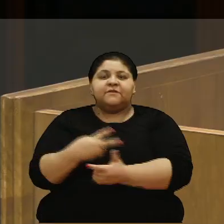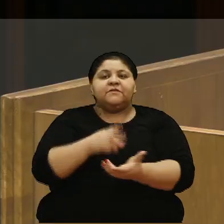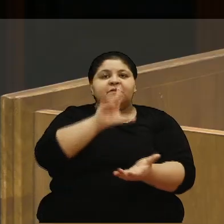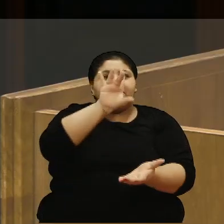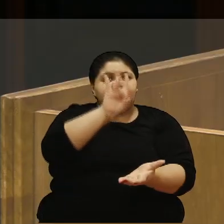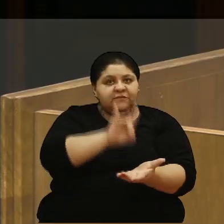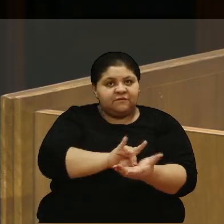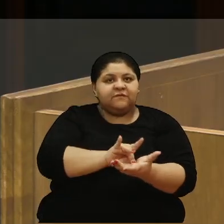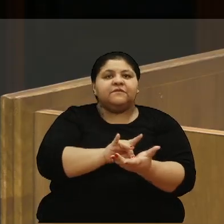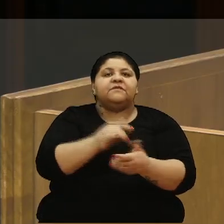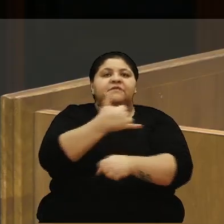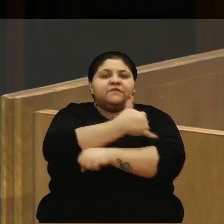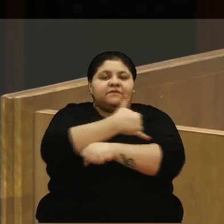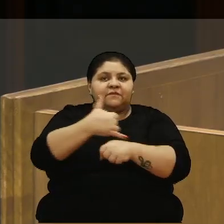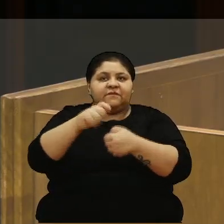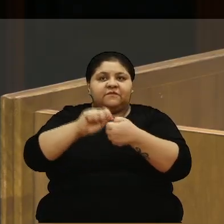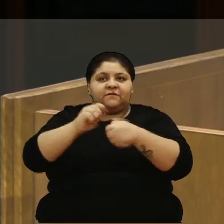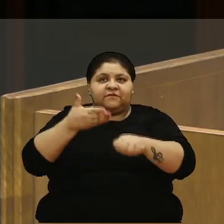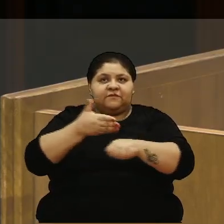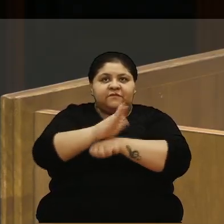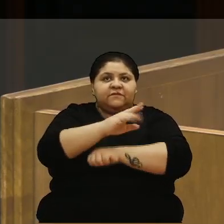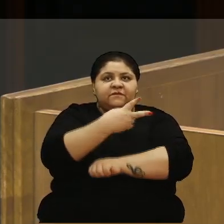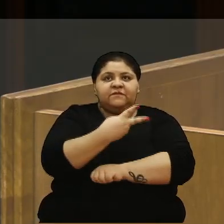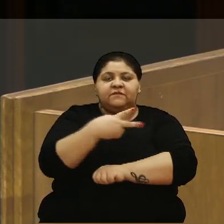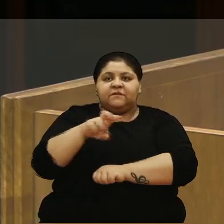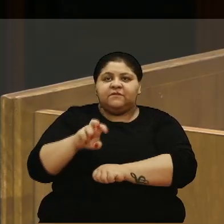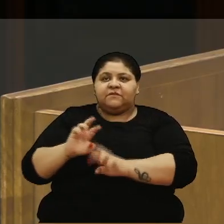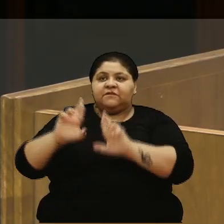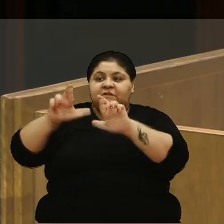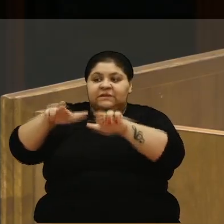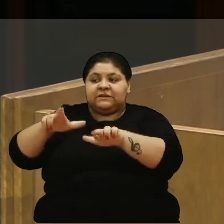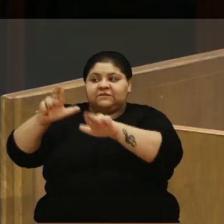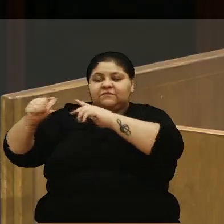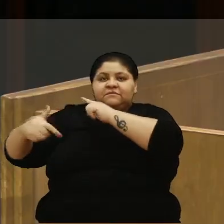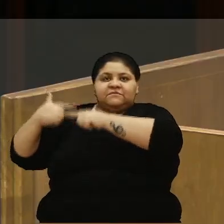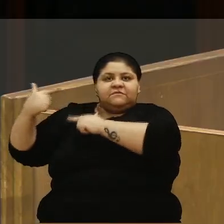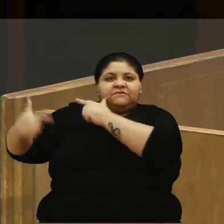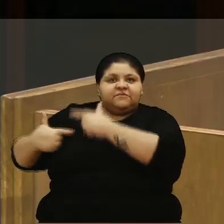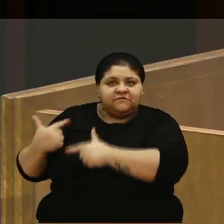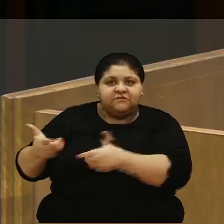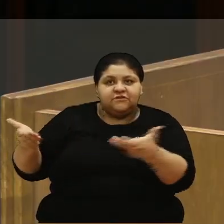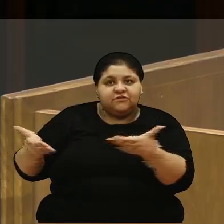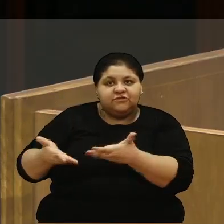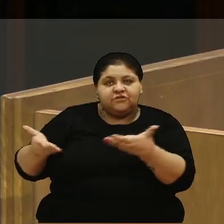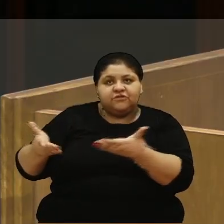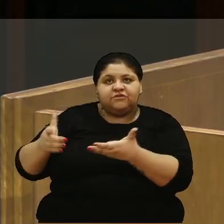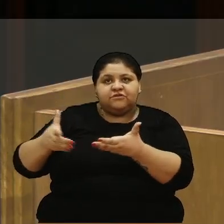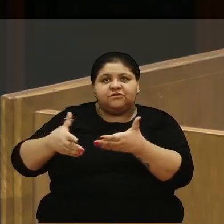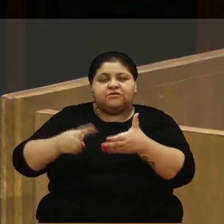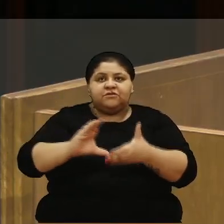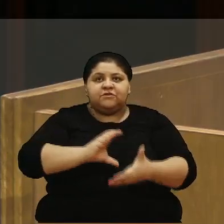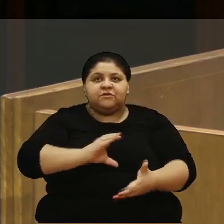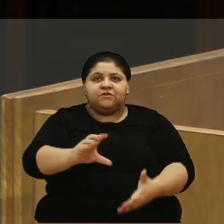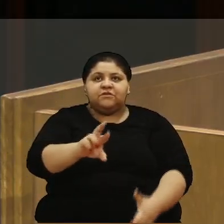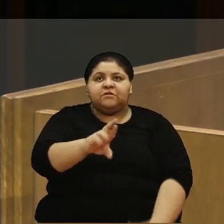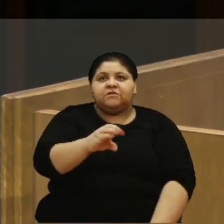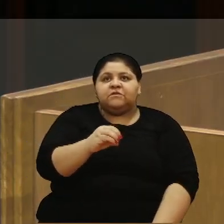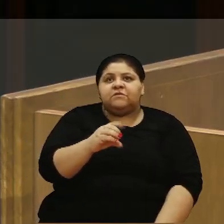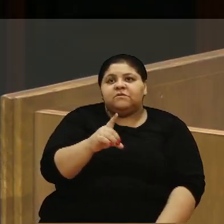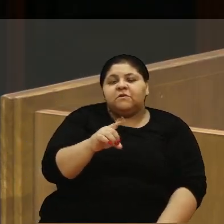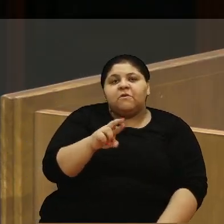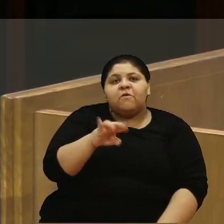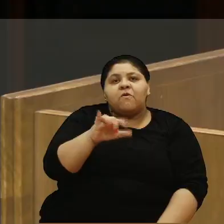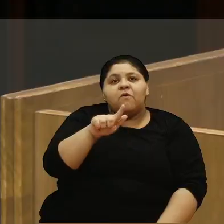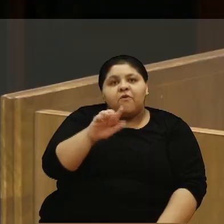oficialmente passamos a integrar a 25ª Região Tradicionalista, que hoje tem como coordenador o senhor Rodrigo de Macedo